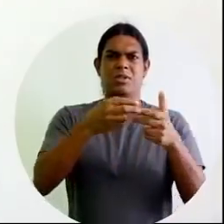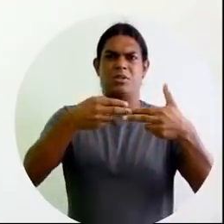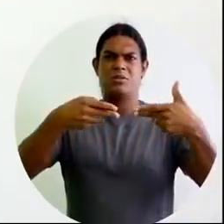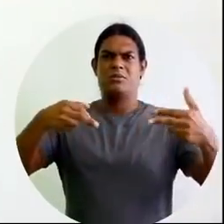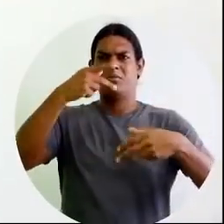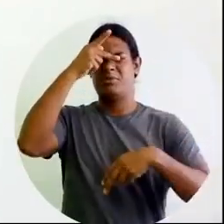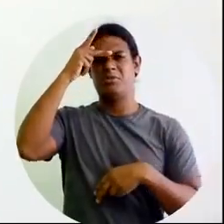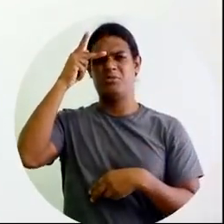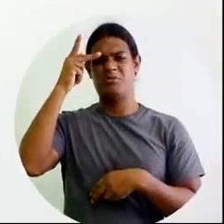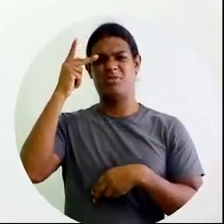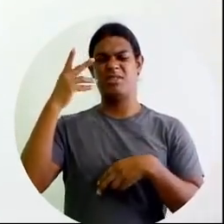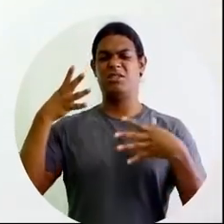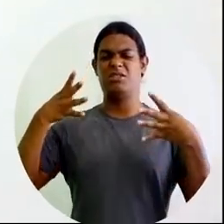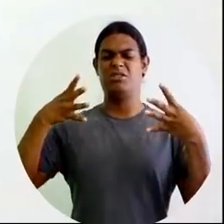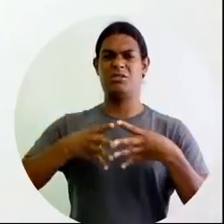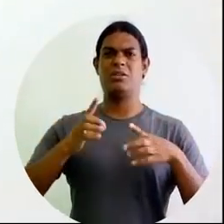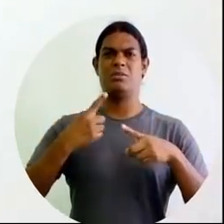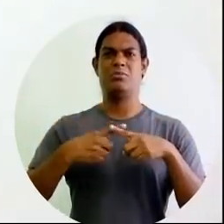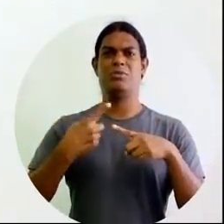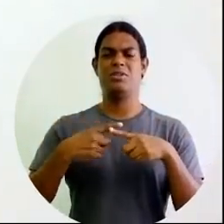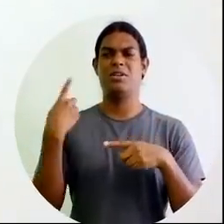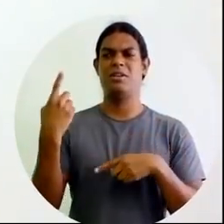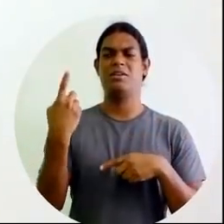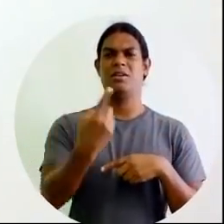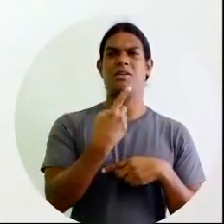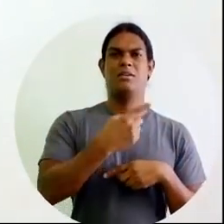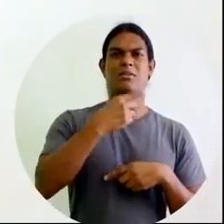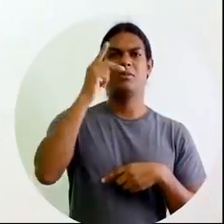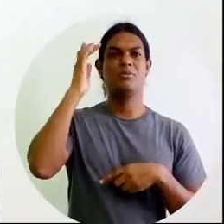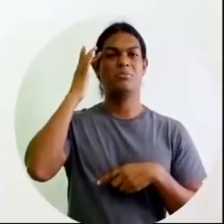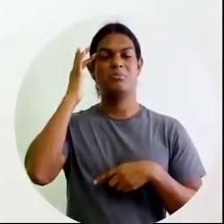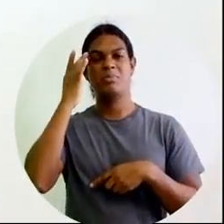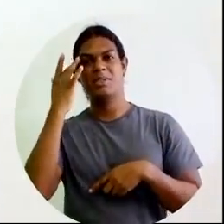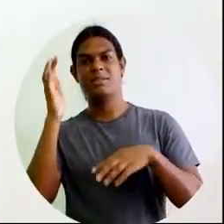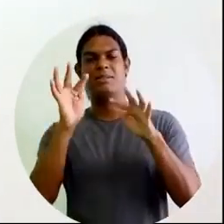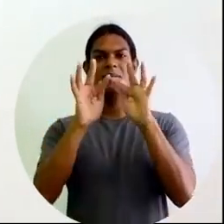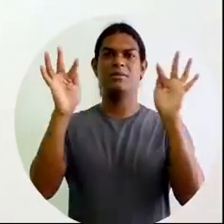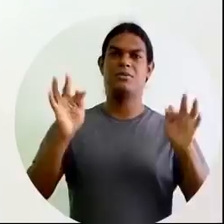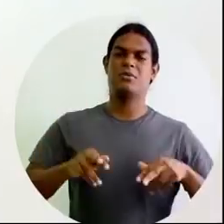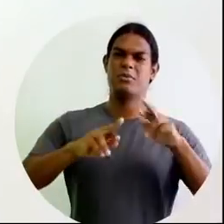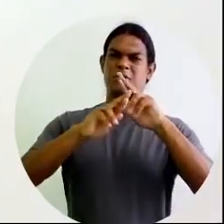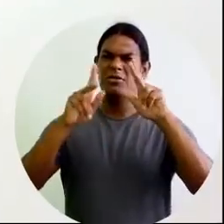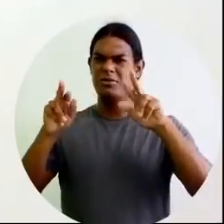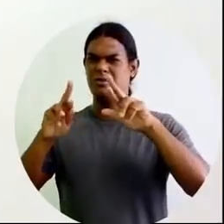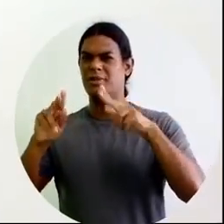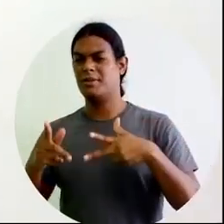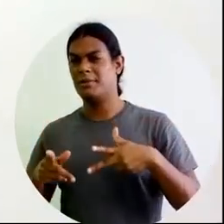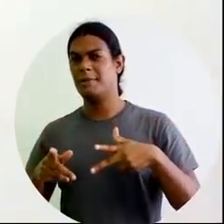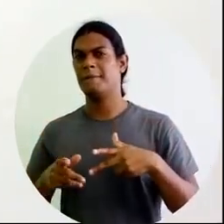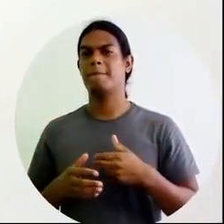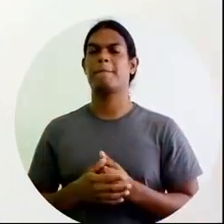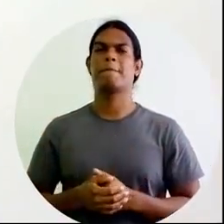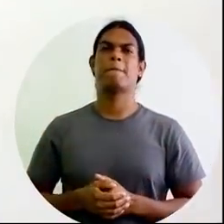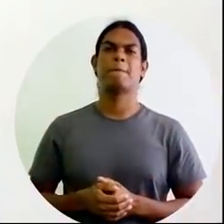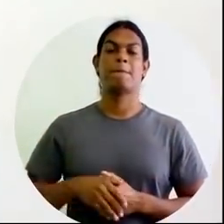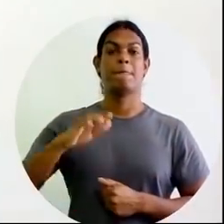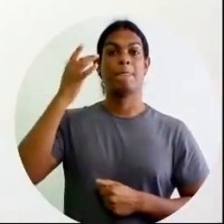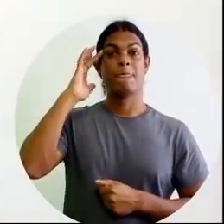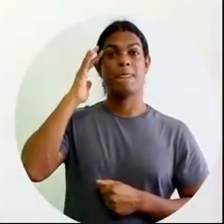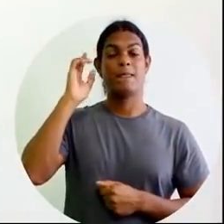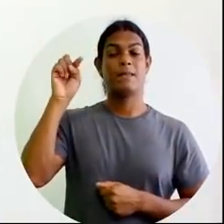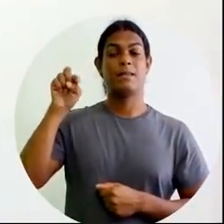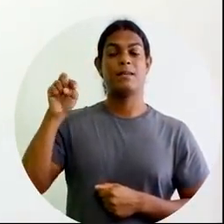uma forma, porque um quer de um jeito, o outro quer de outro jeito. Imagina